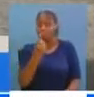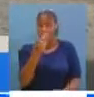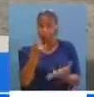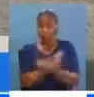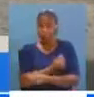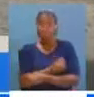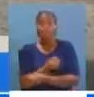terreno